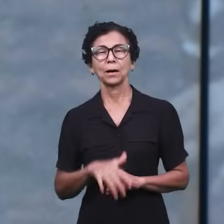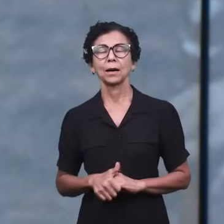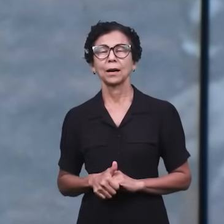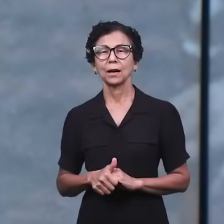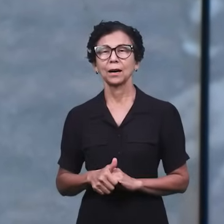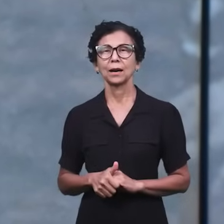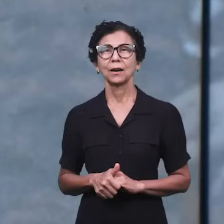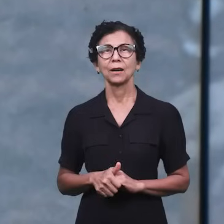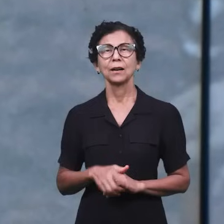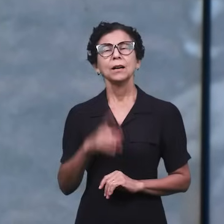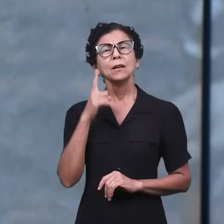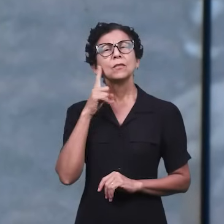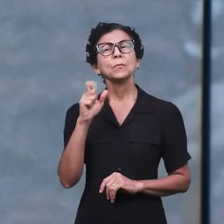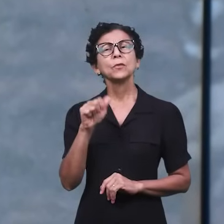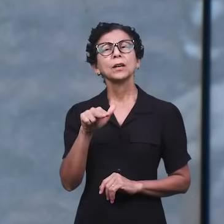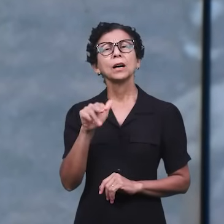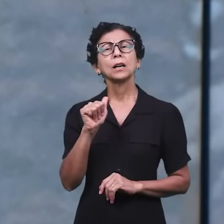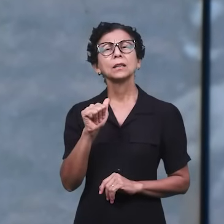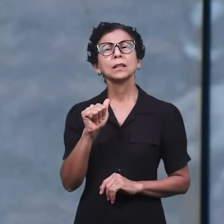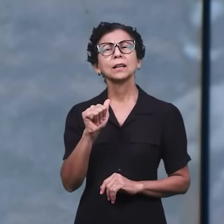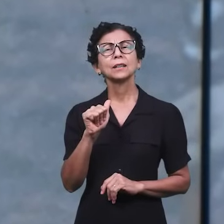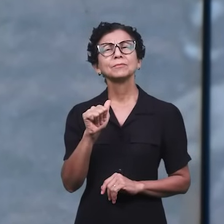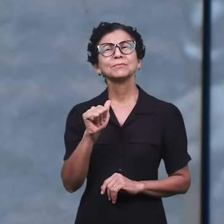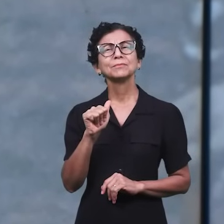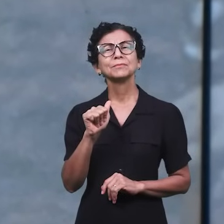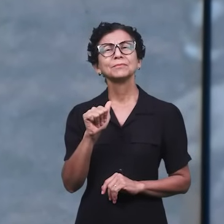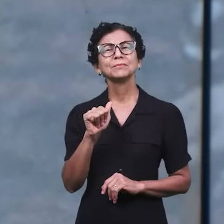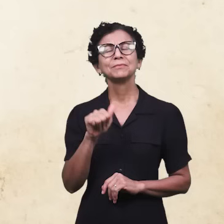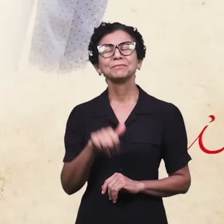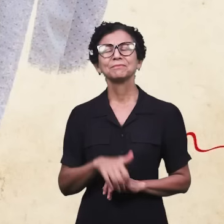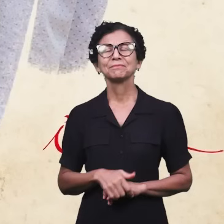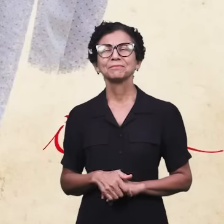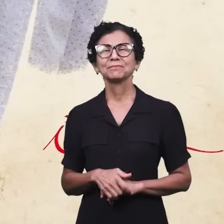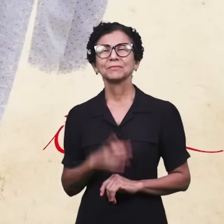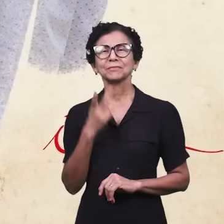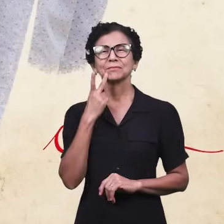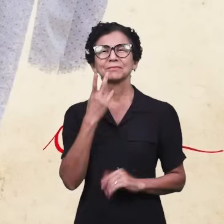irmã Ana Vitória lá de Lisboa então fala